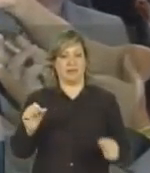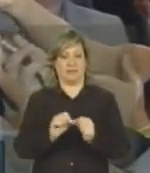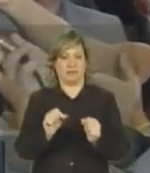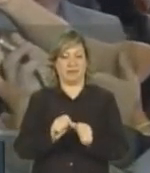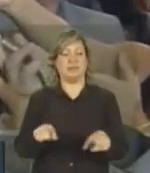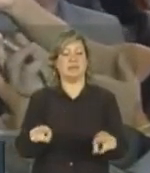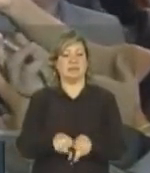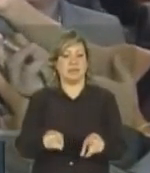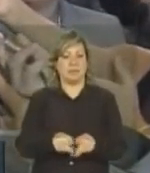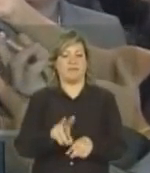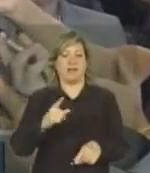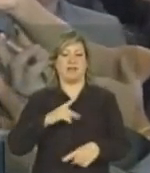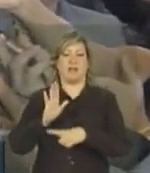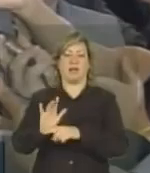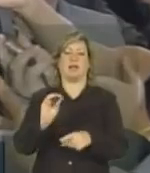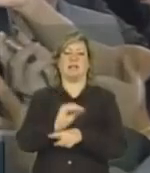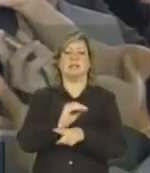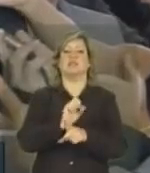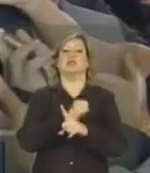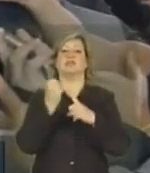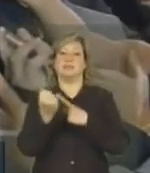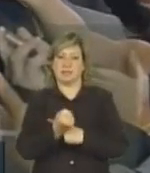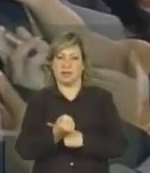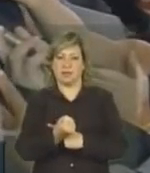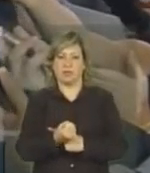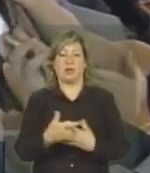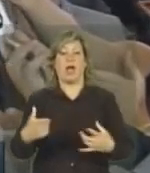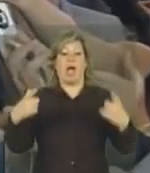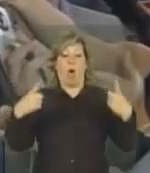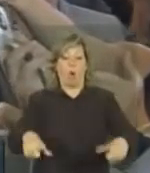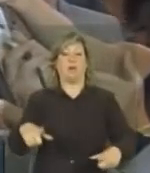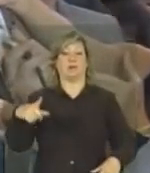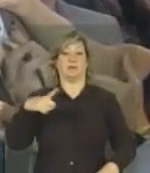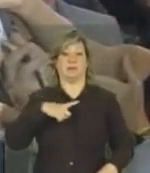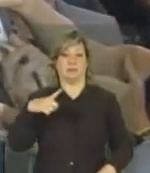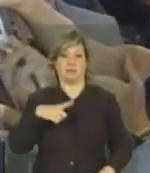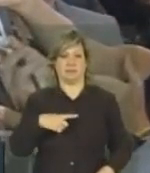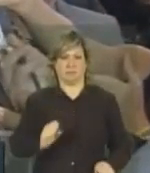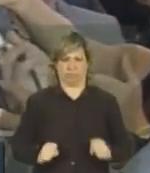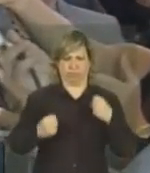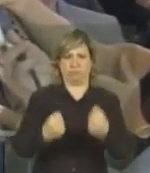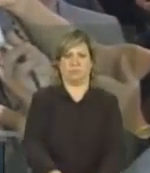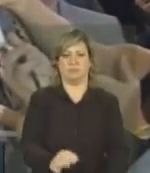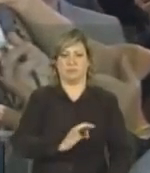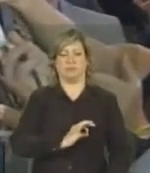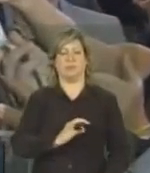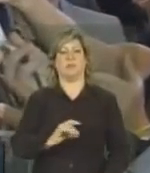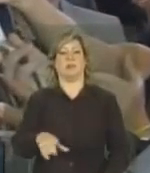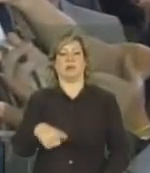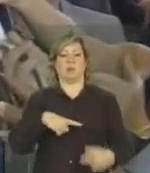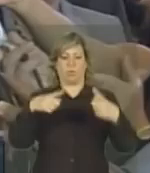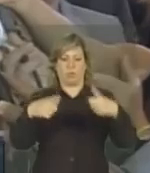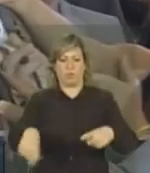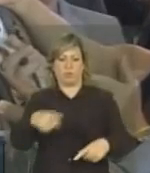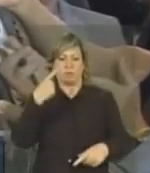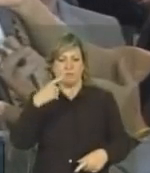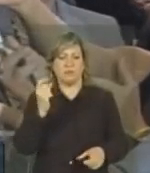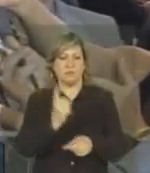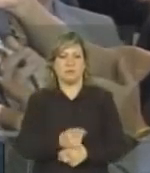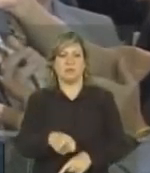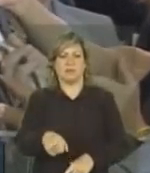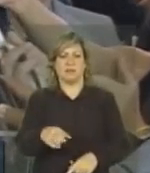fatalmente também contarão com o apoio de assistentes sociais. Ou seja, onde haverá a repressão, e é lá que tem que se localizar, são nas